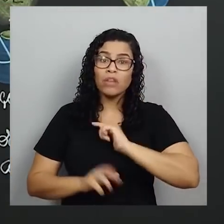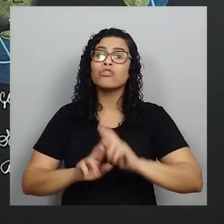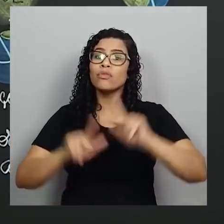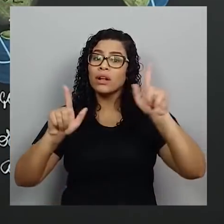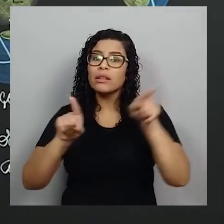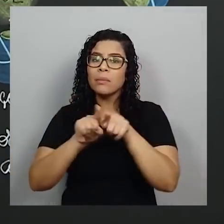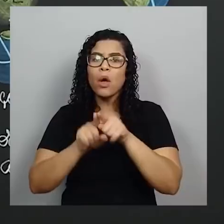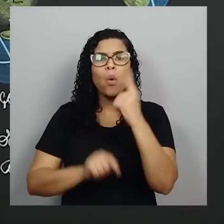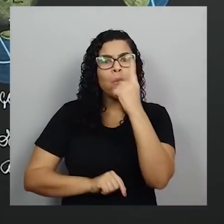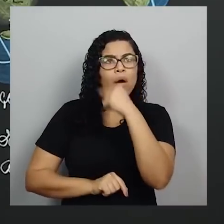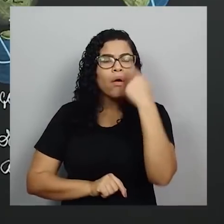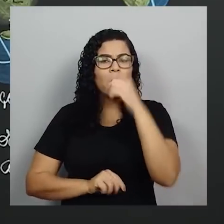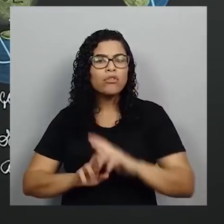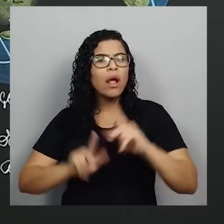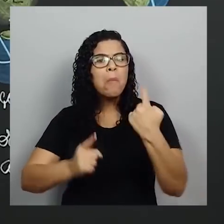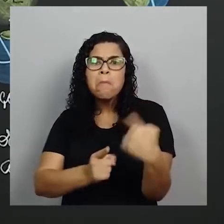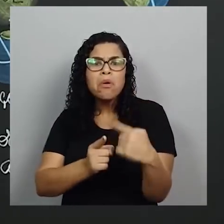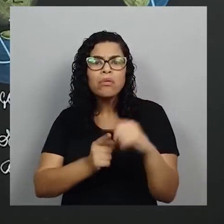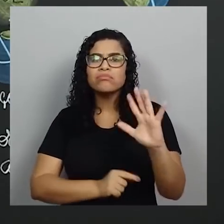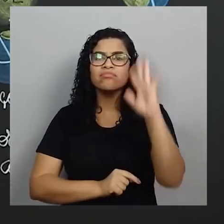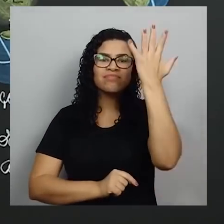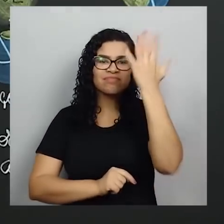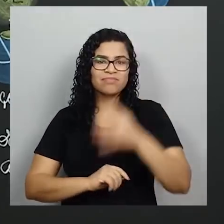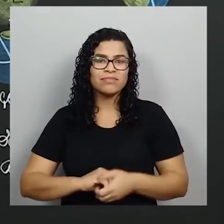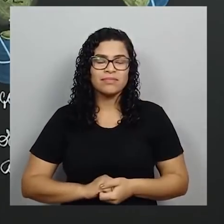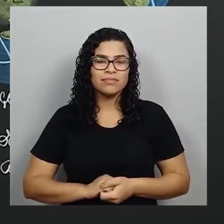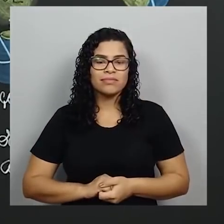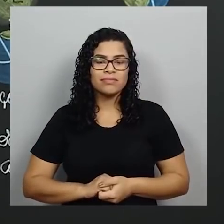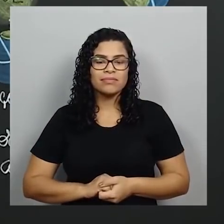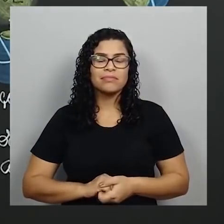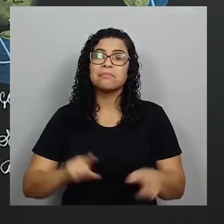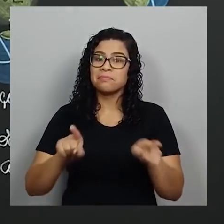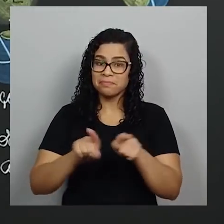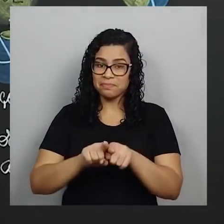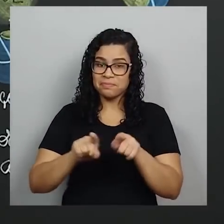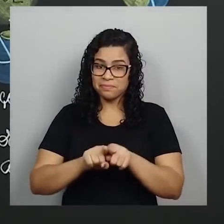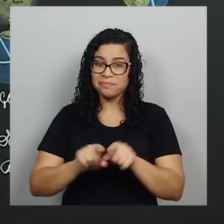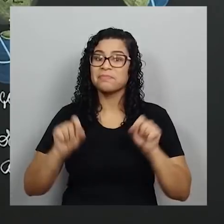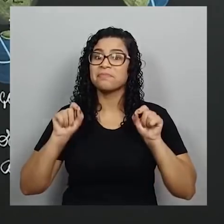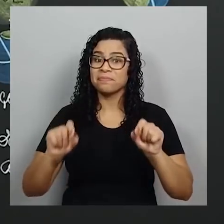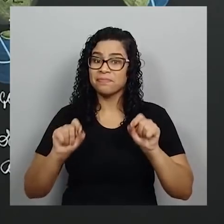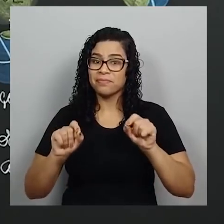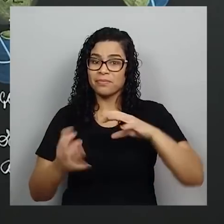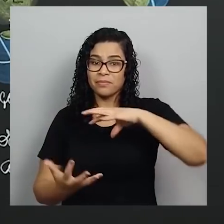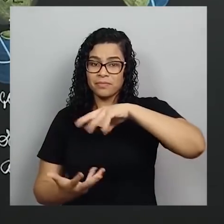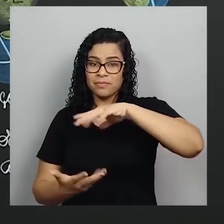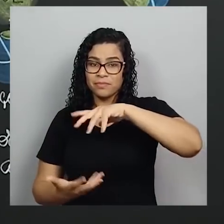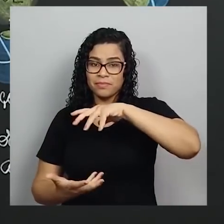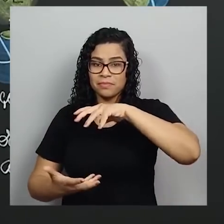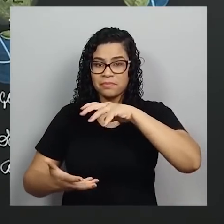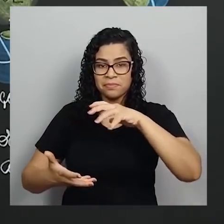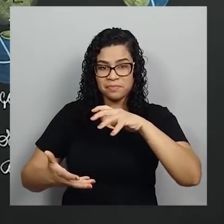diferença de fuso horário, 1 horinha de diferença. Por que isso vai acontecer? Justamente pela inclinação do eixo da